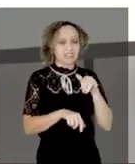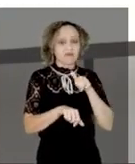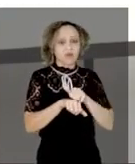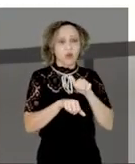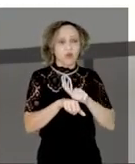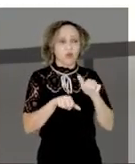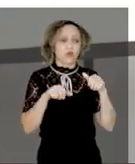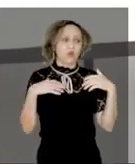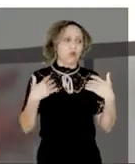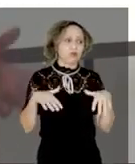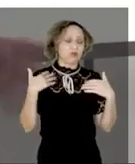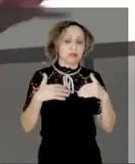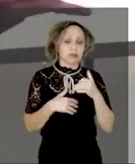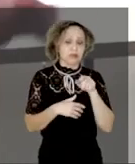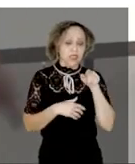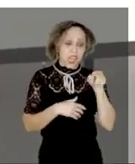Bahia,